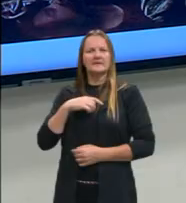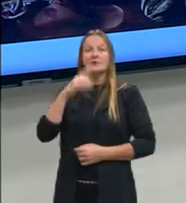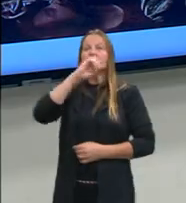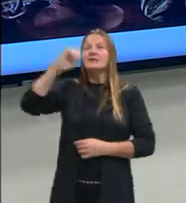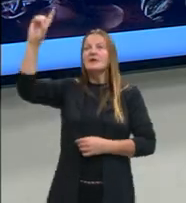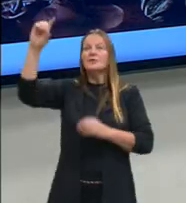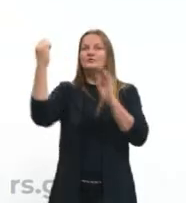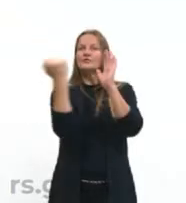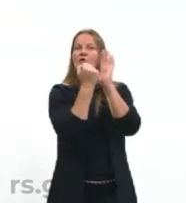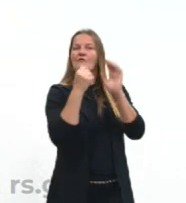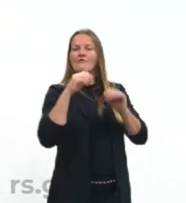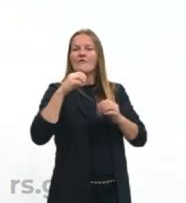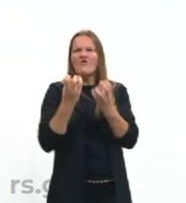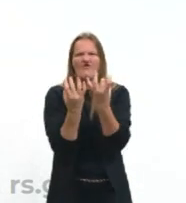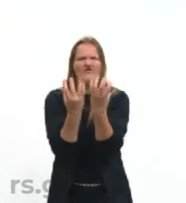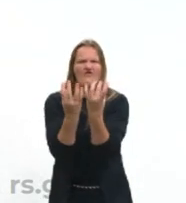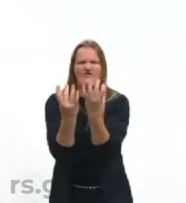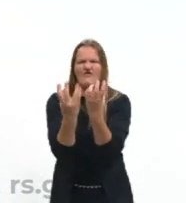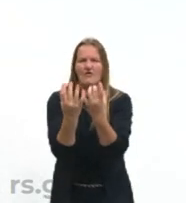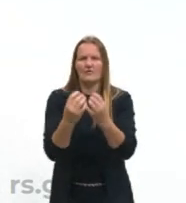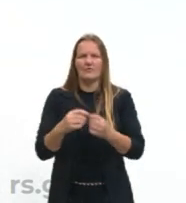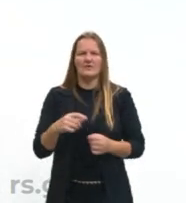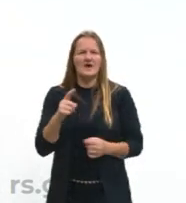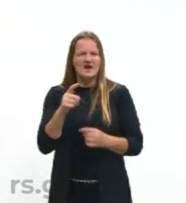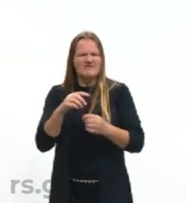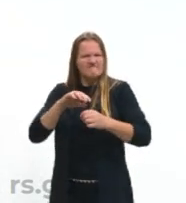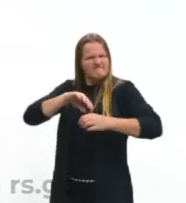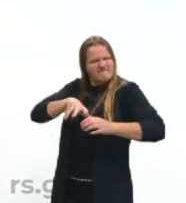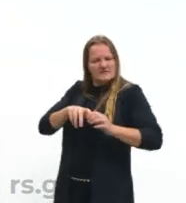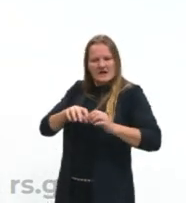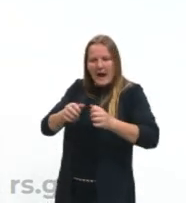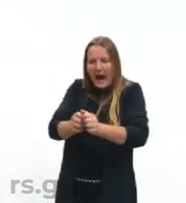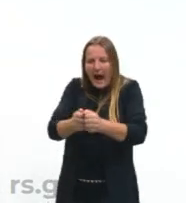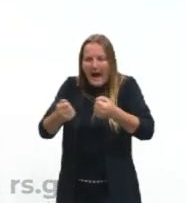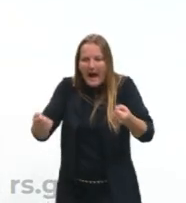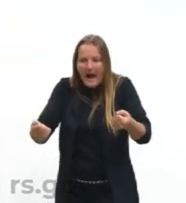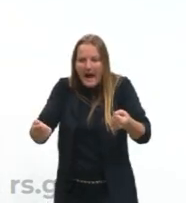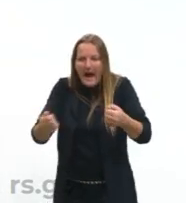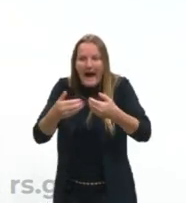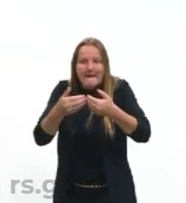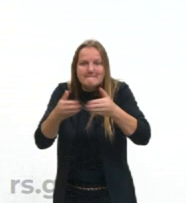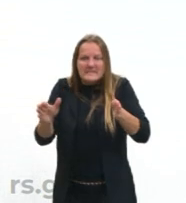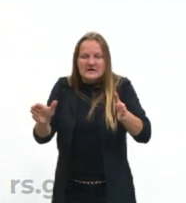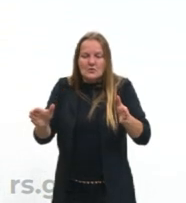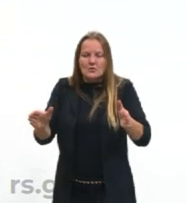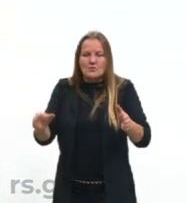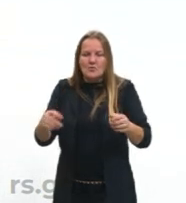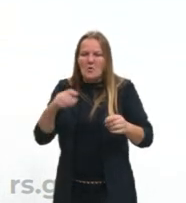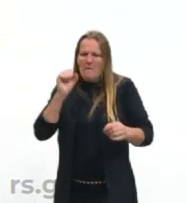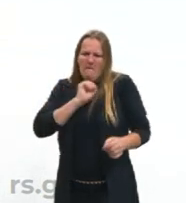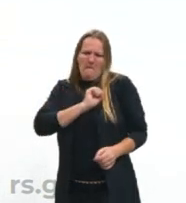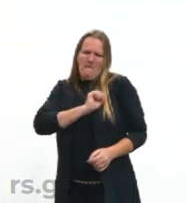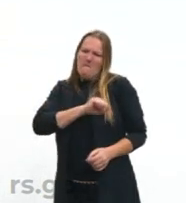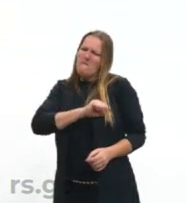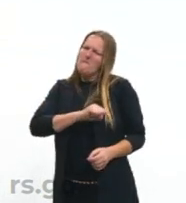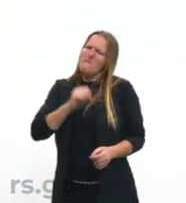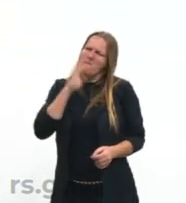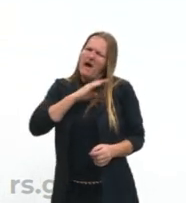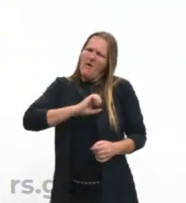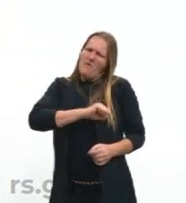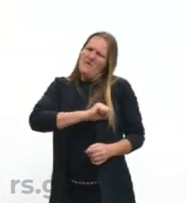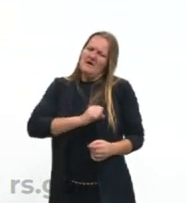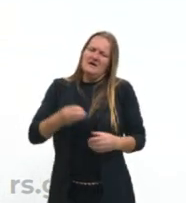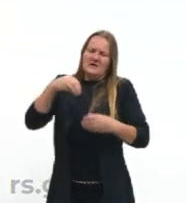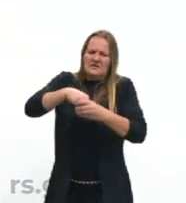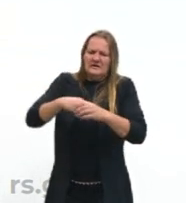esposa e acabou Abrindo a caixa de pandora e portanto todos os males do mundo se espalharam a única que restou na